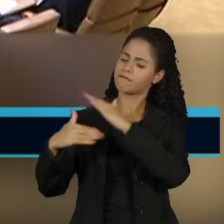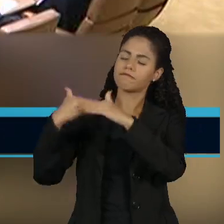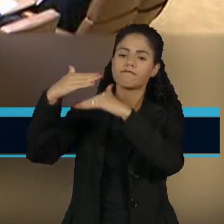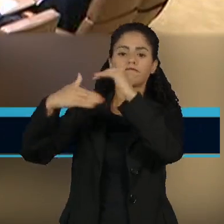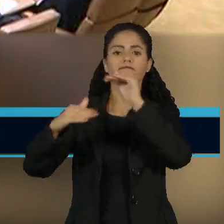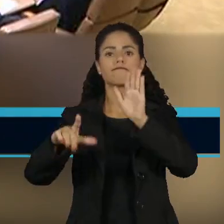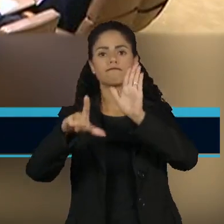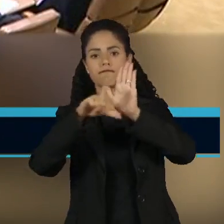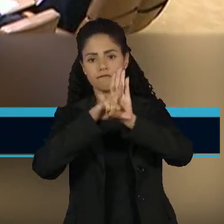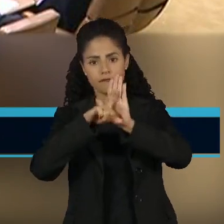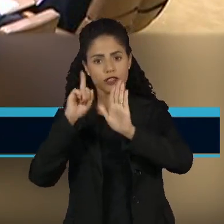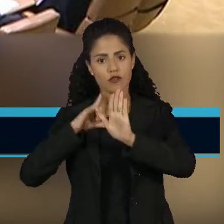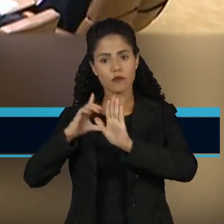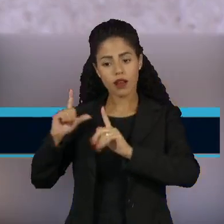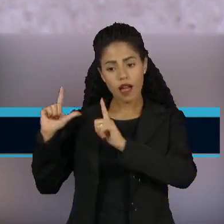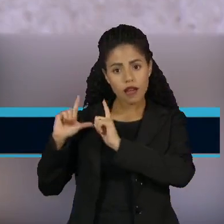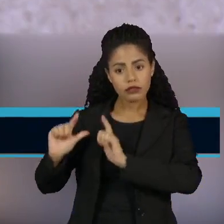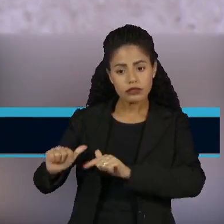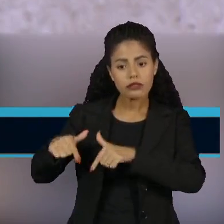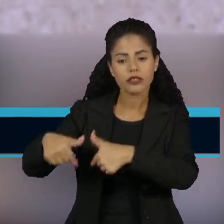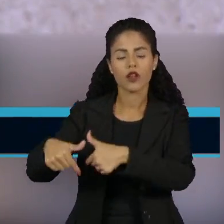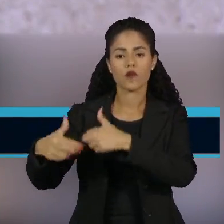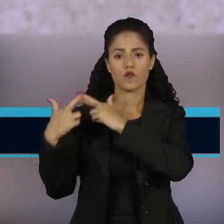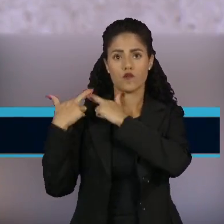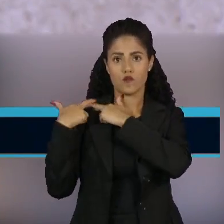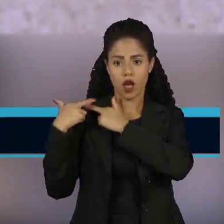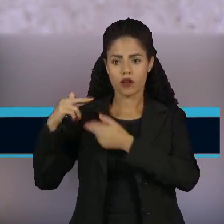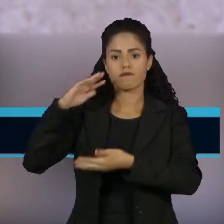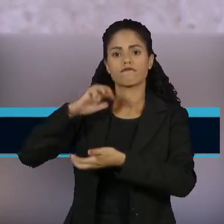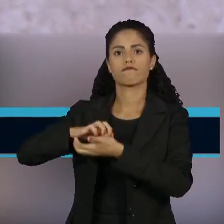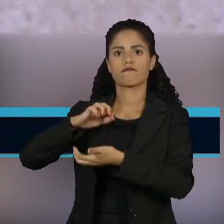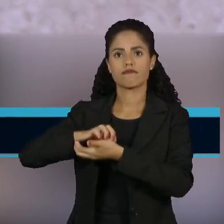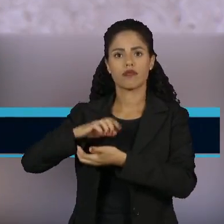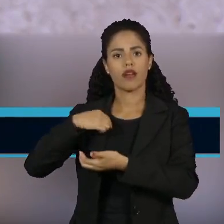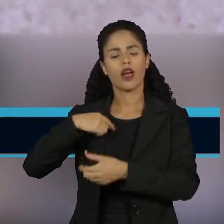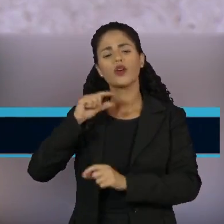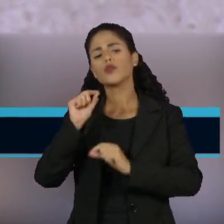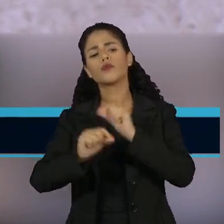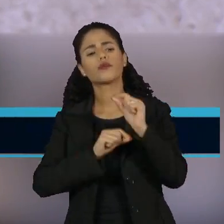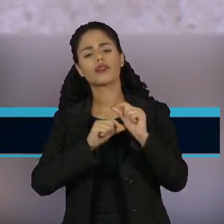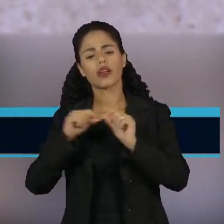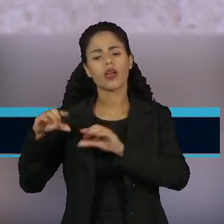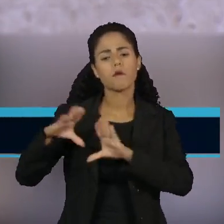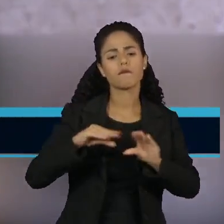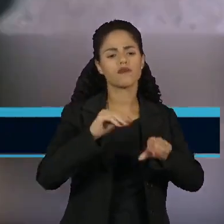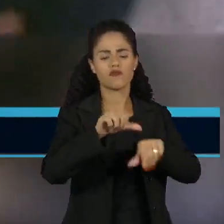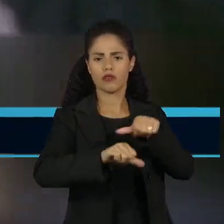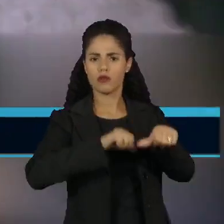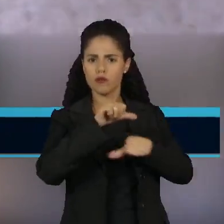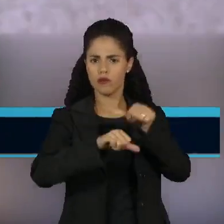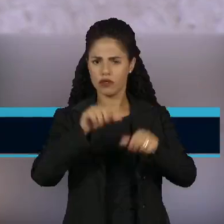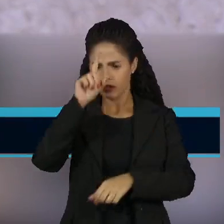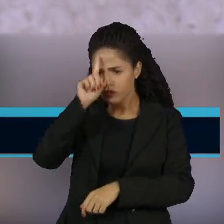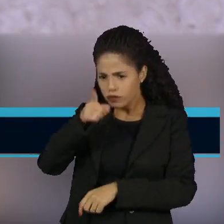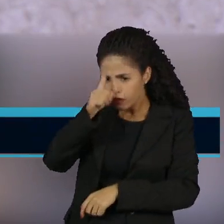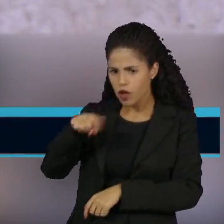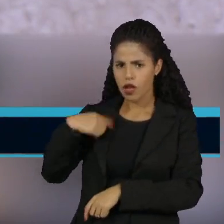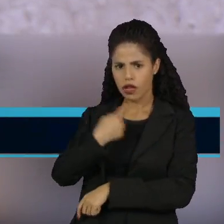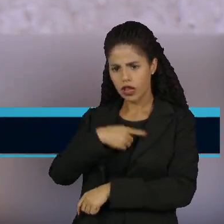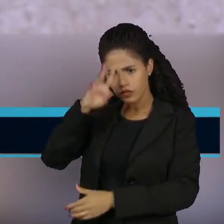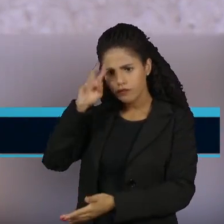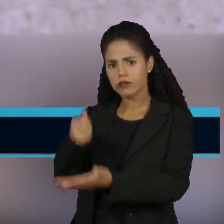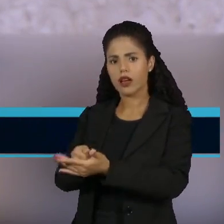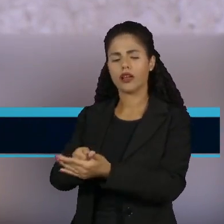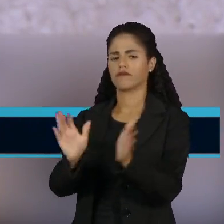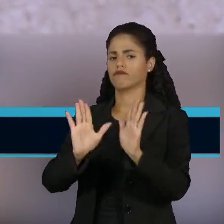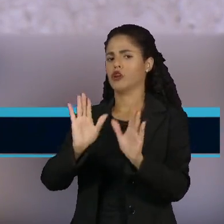legislativos sobre a sua atuação. O Supremo Tribunal Federal não vê razão para mudanças constitucionais que